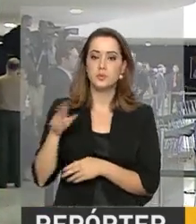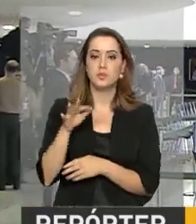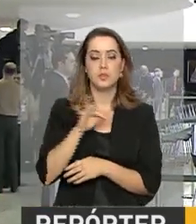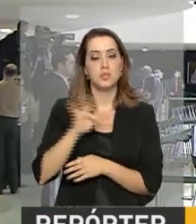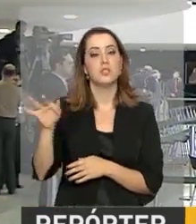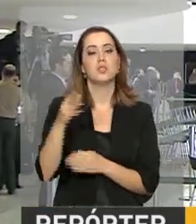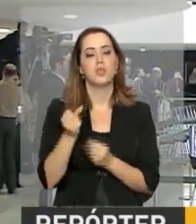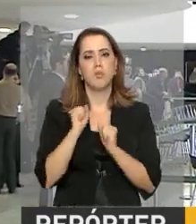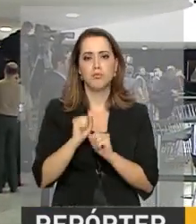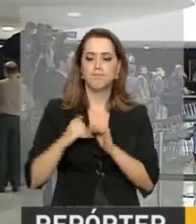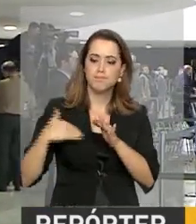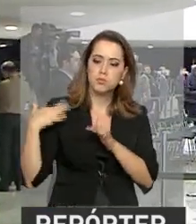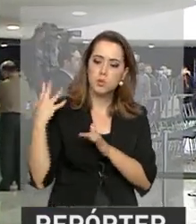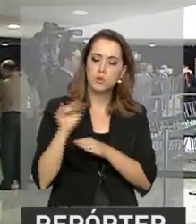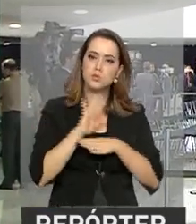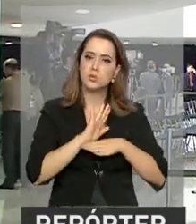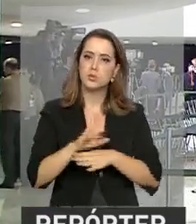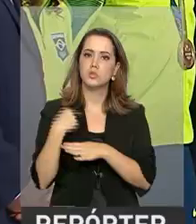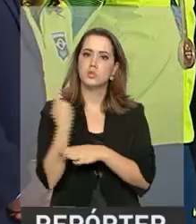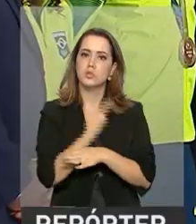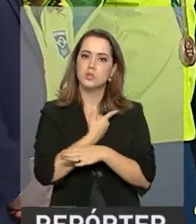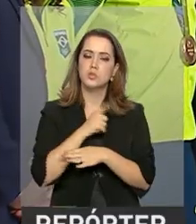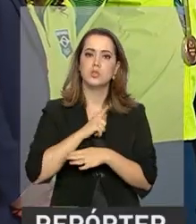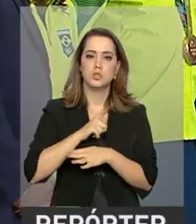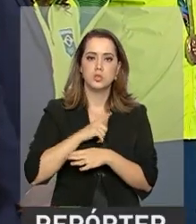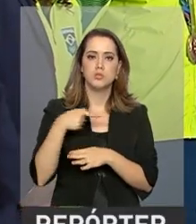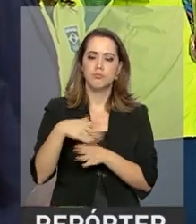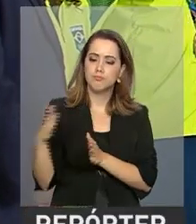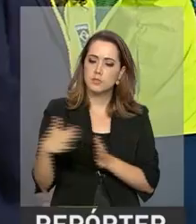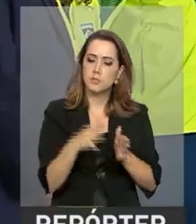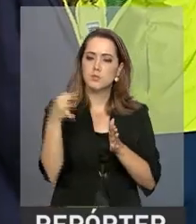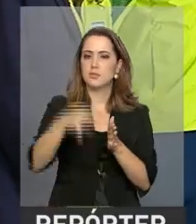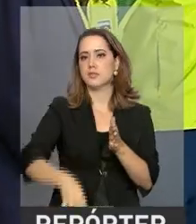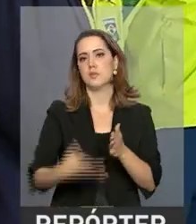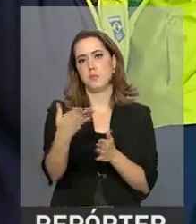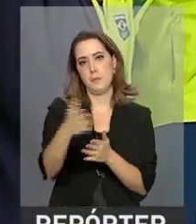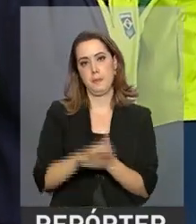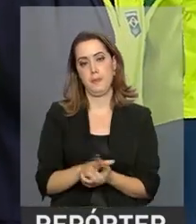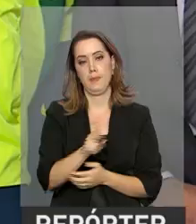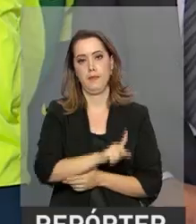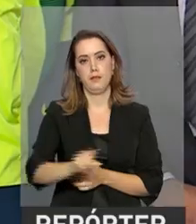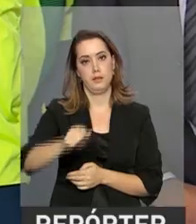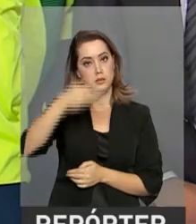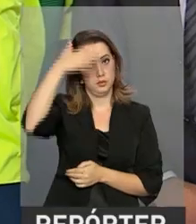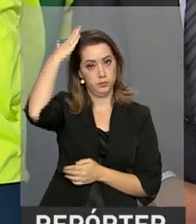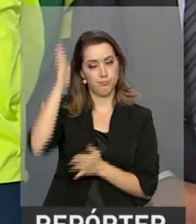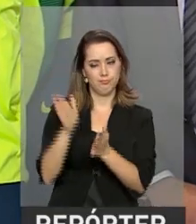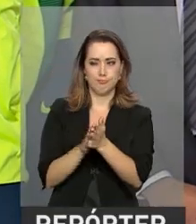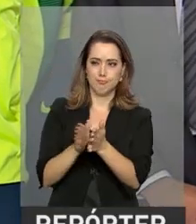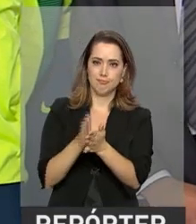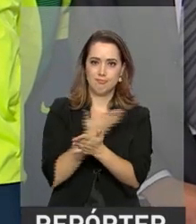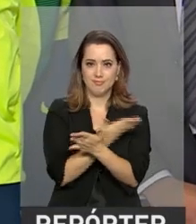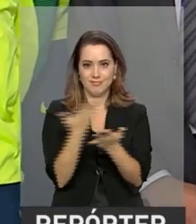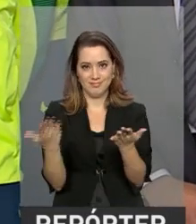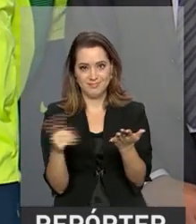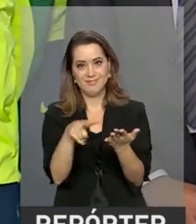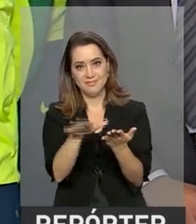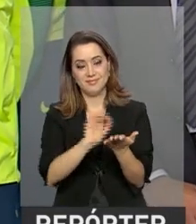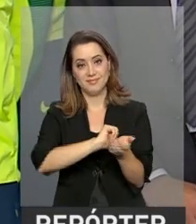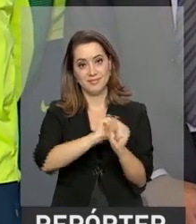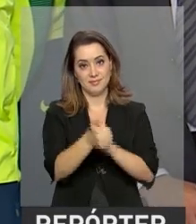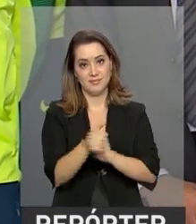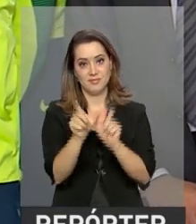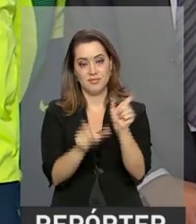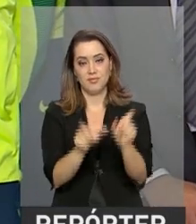que isso possa ser melhorado cada vez mais, porque esse é o caminho. O presidente em exercício, Michel Temer, parabenizou os atletas pelo desempenho histórico